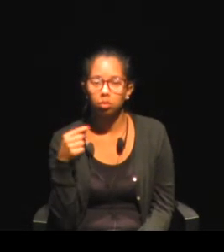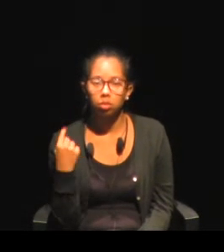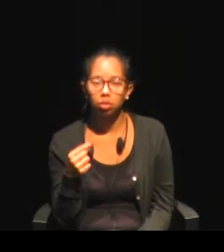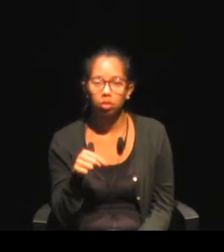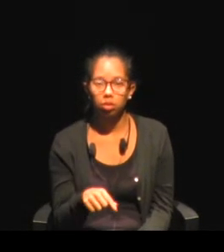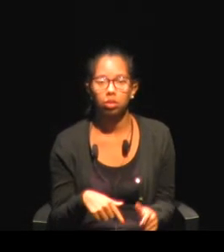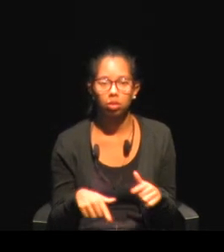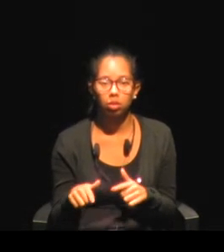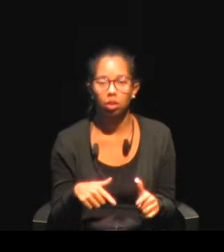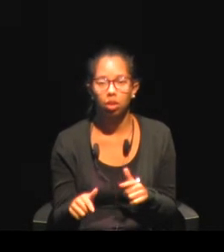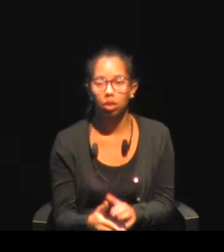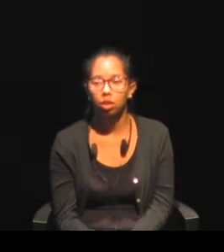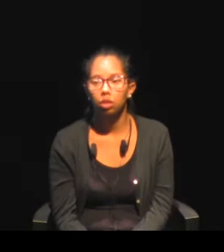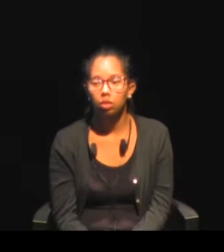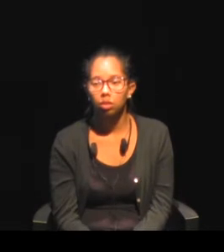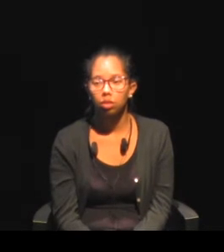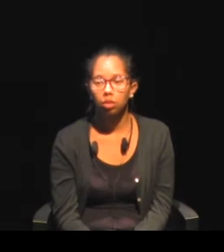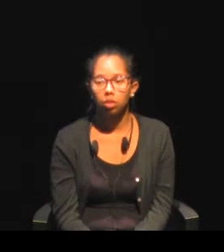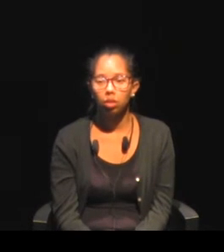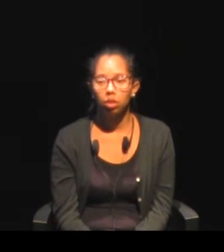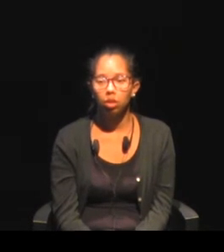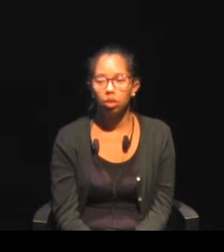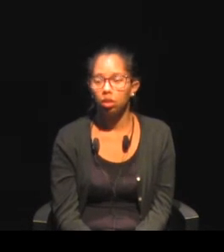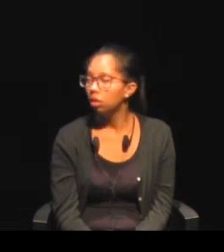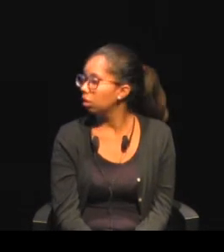participando desses trabalhos.